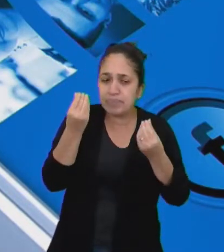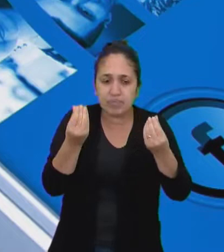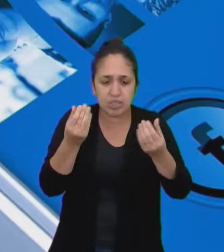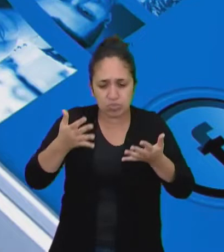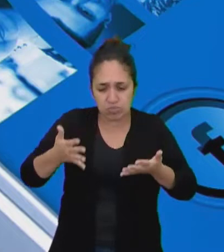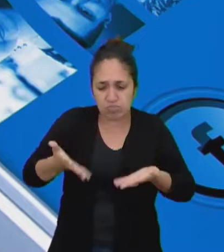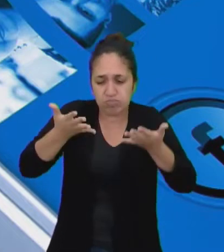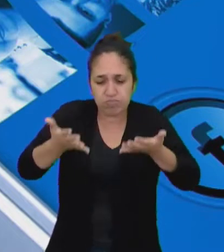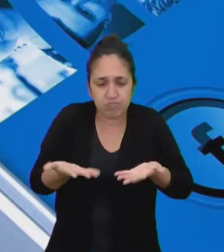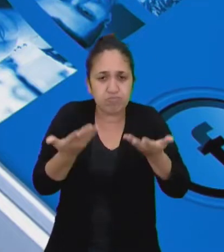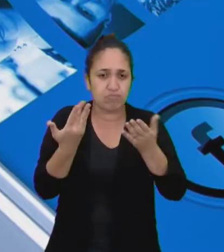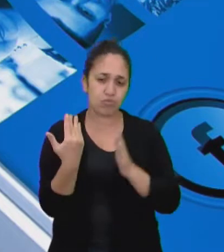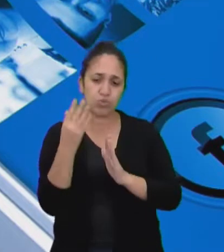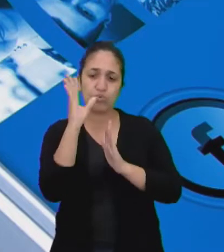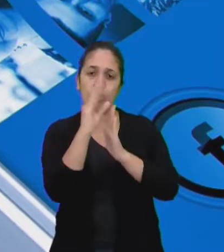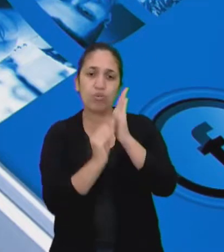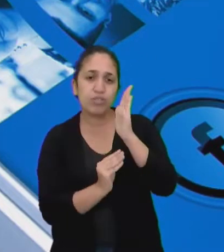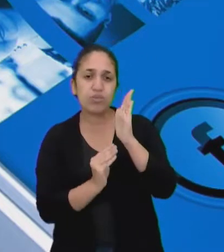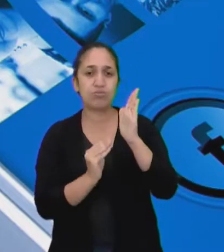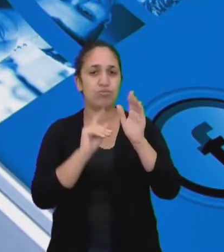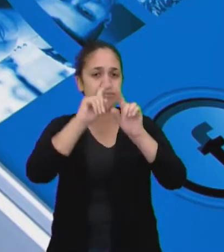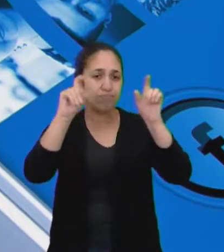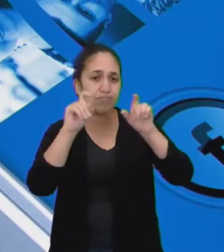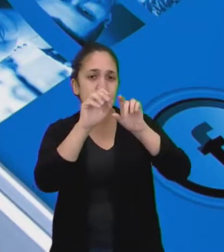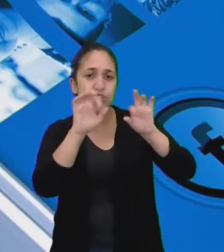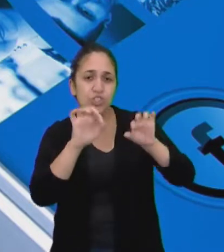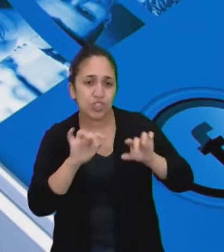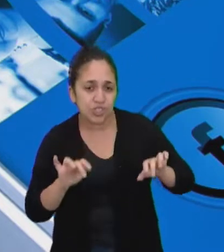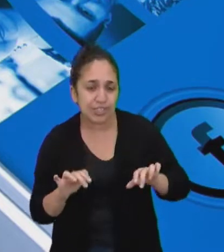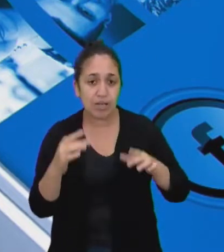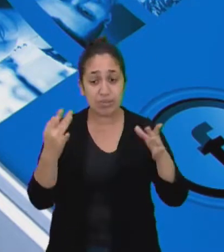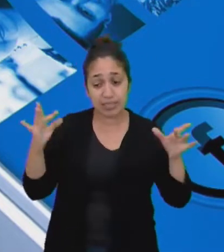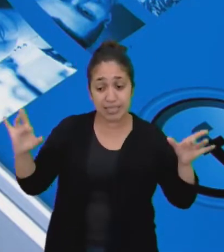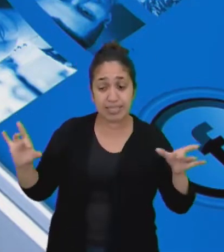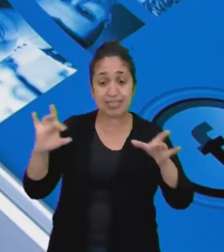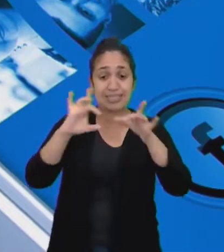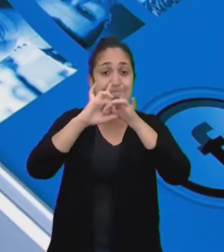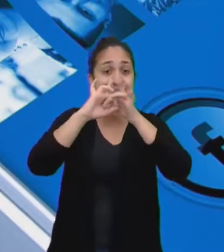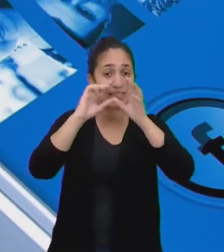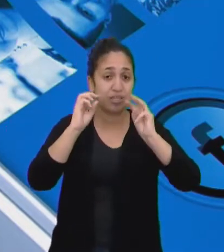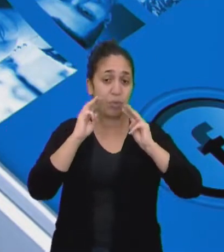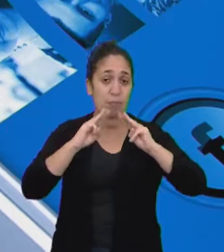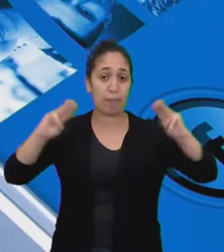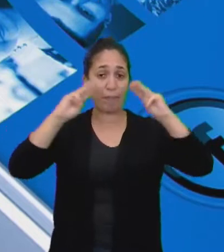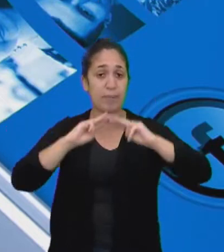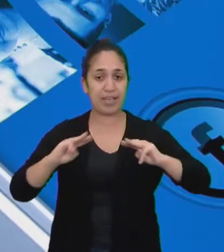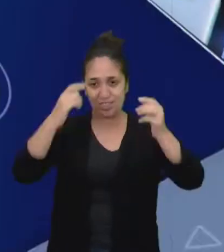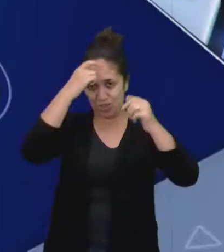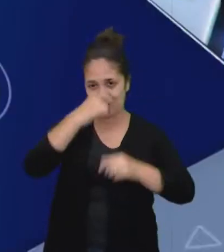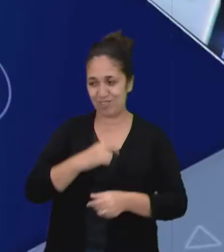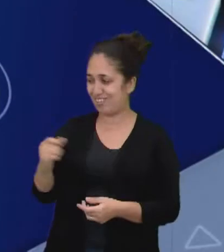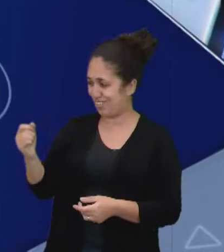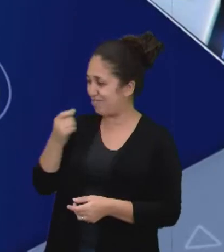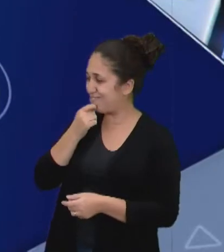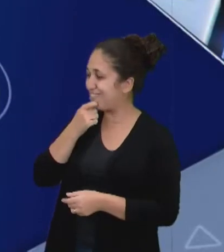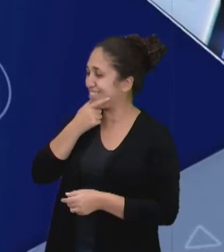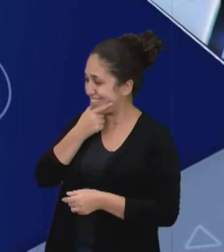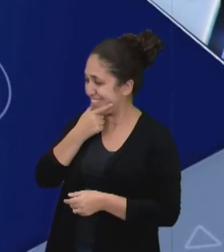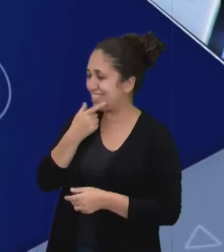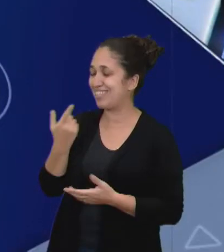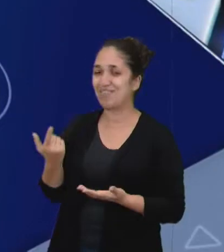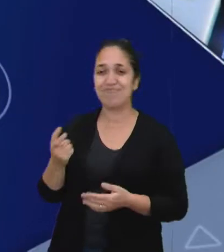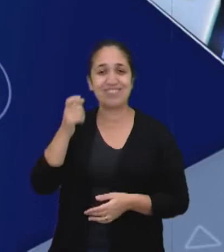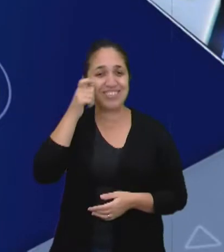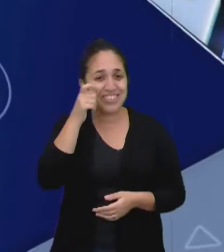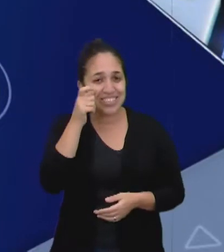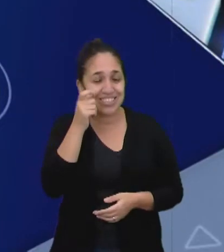engajamento, o conteúdo digital que a gente pode trabalhar, que está atrelado também ao marketing pessoal, né, Pro Fernanda? E você vê que ela fala uma coisa muito interessante, ela